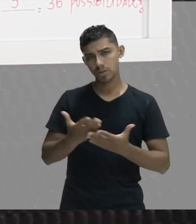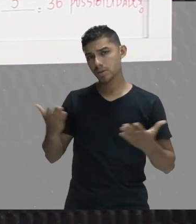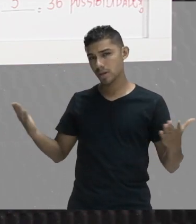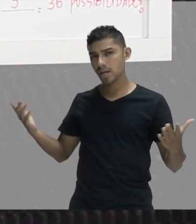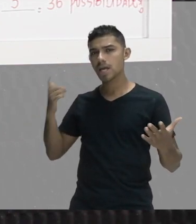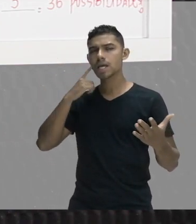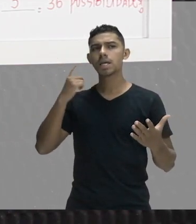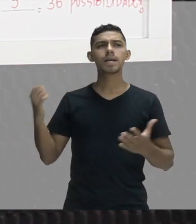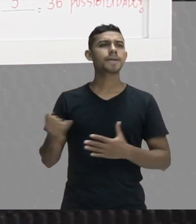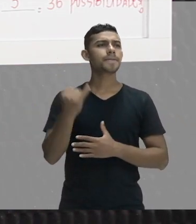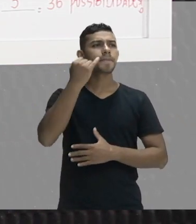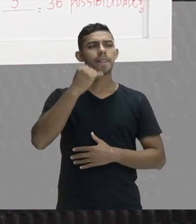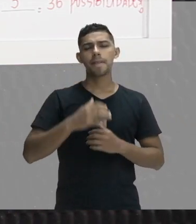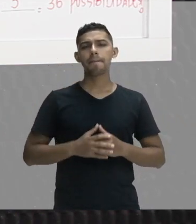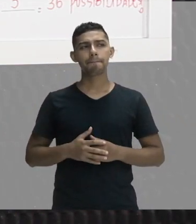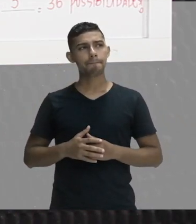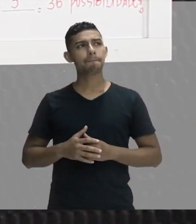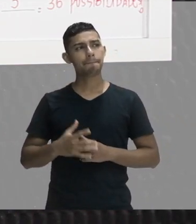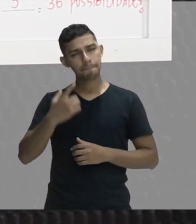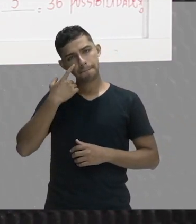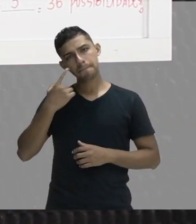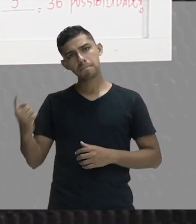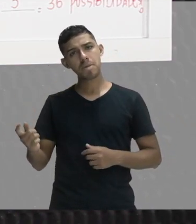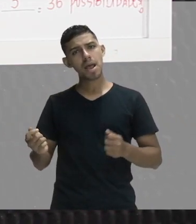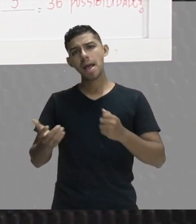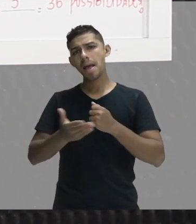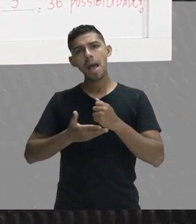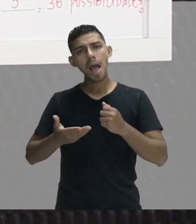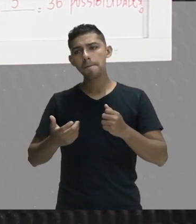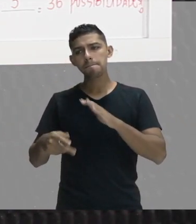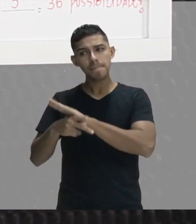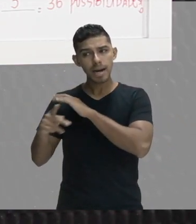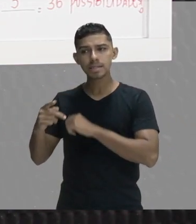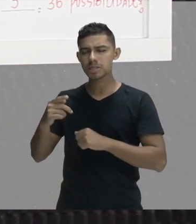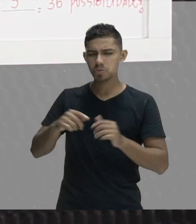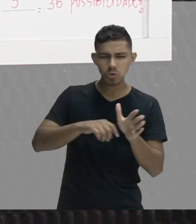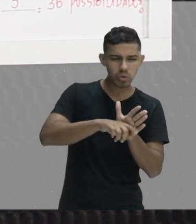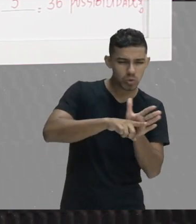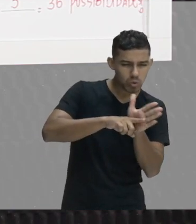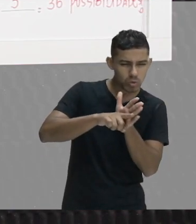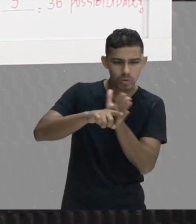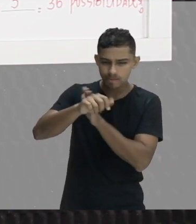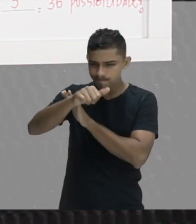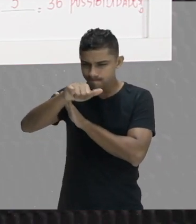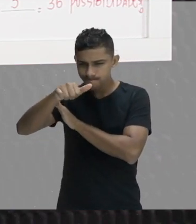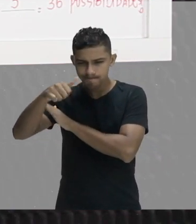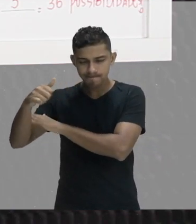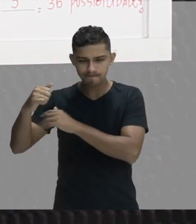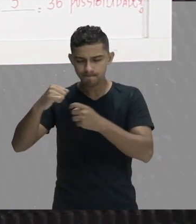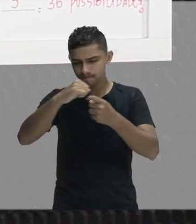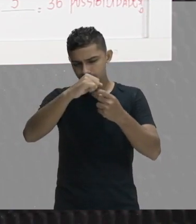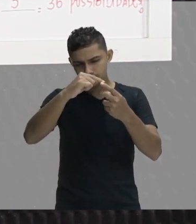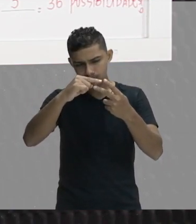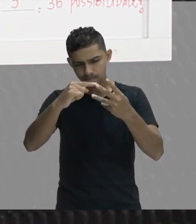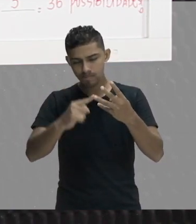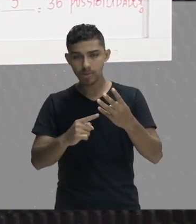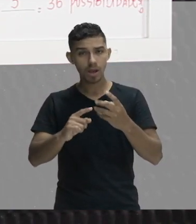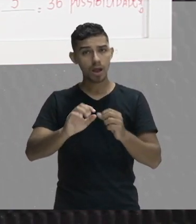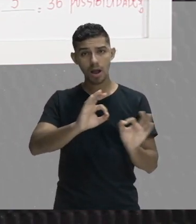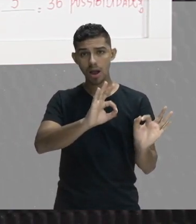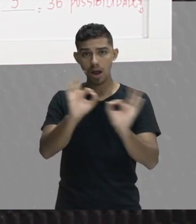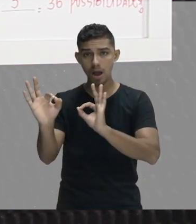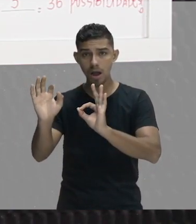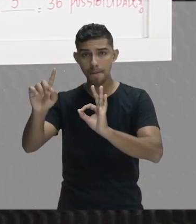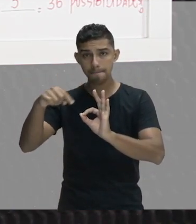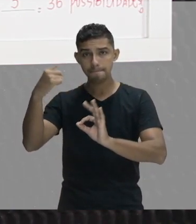é um princípio, como eu falei para vocês, que ele é base para análise combinatória, tá? Nos próximos vídeos a gente